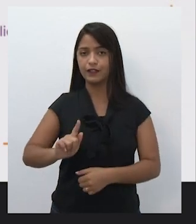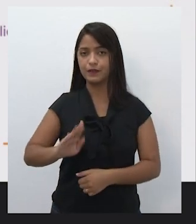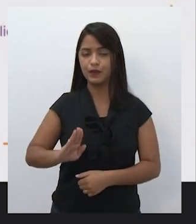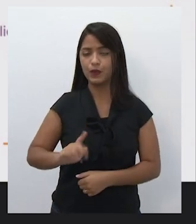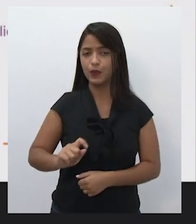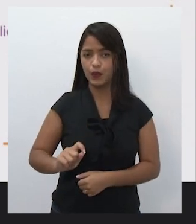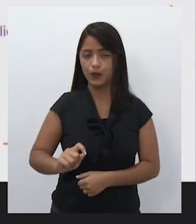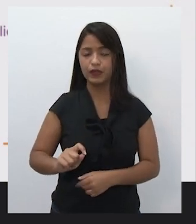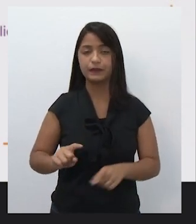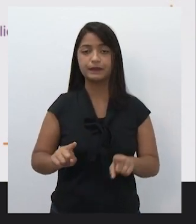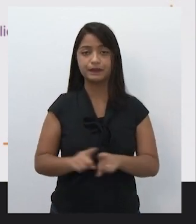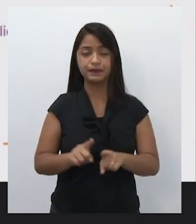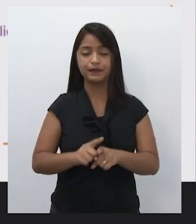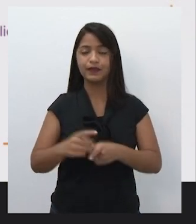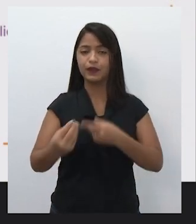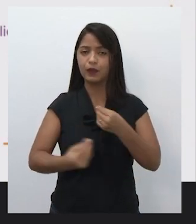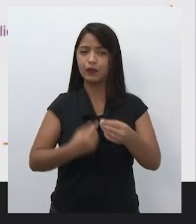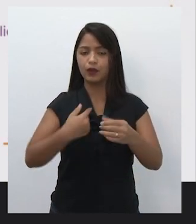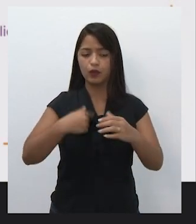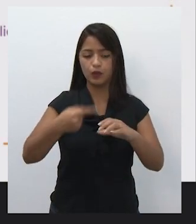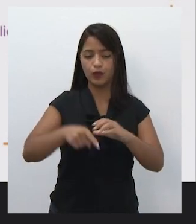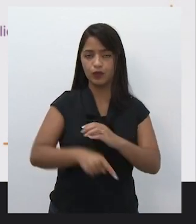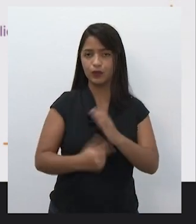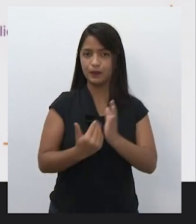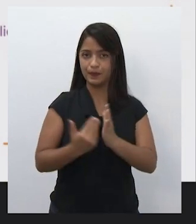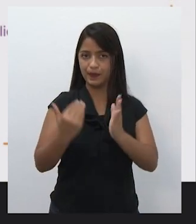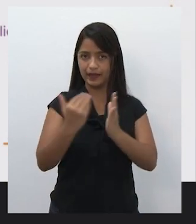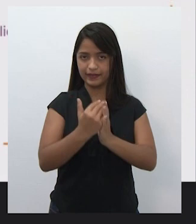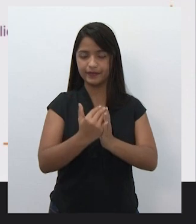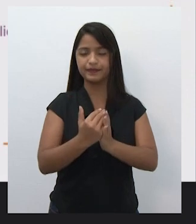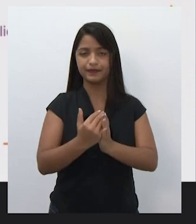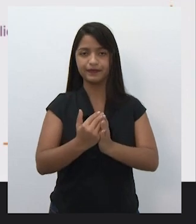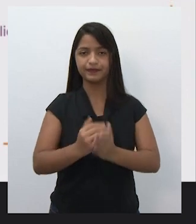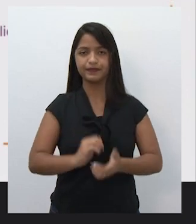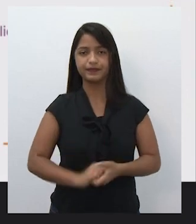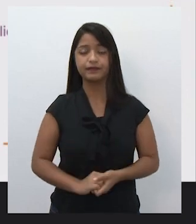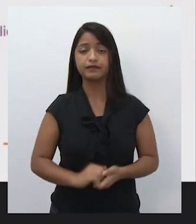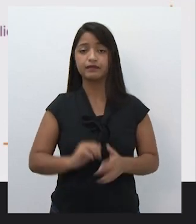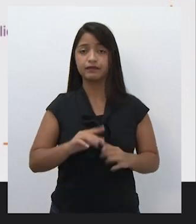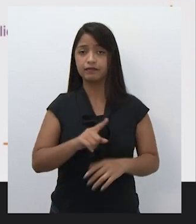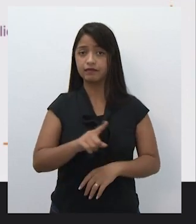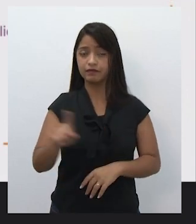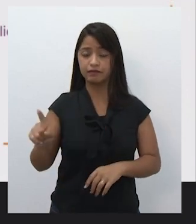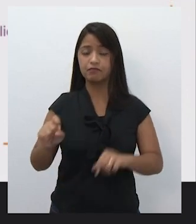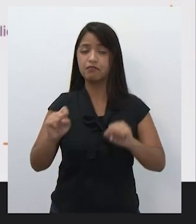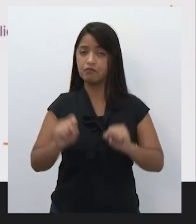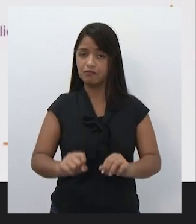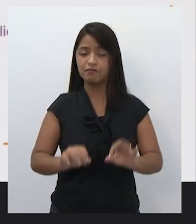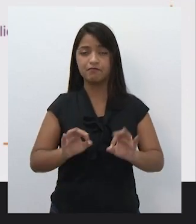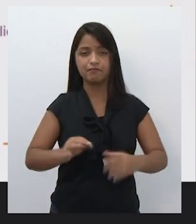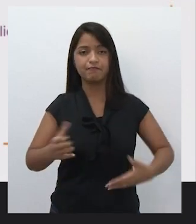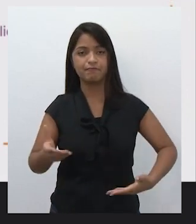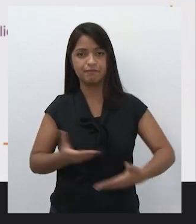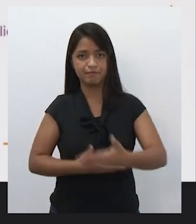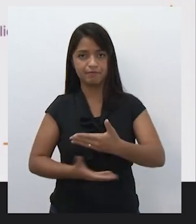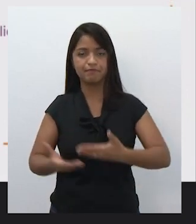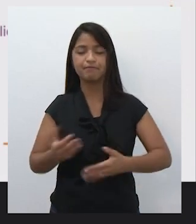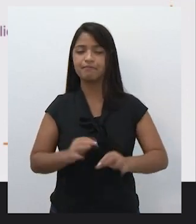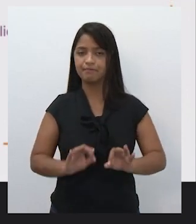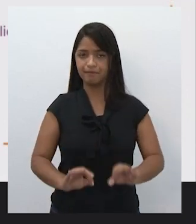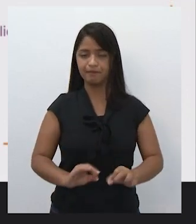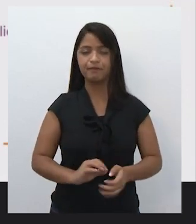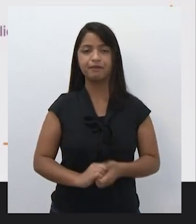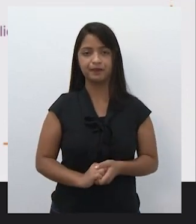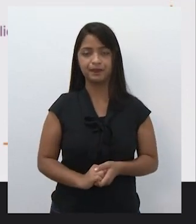básica e como é que o aprofundamento se dá. Mas eles não estão estanques, tá bem, pessoal? Eles podem, na verdade,